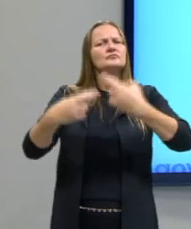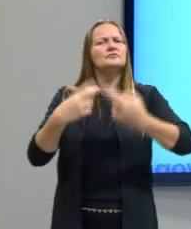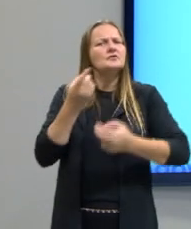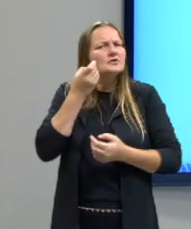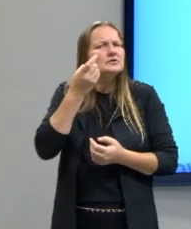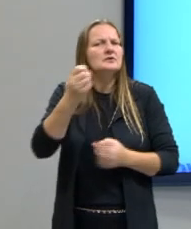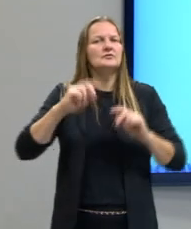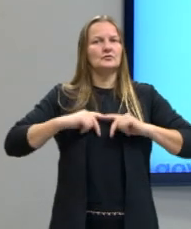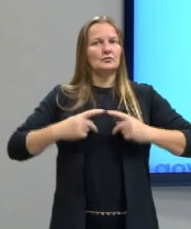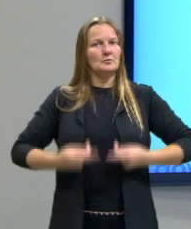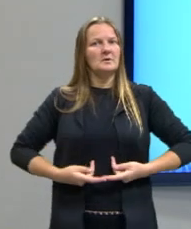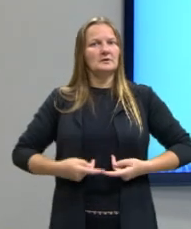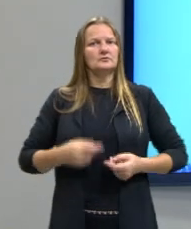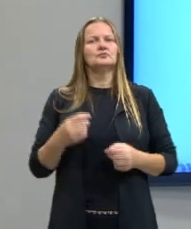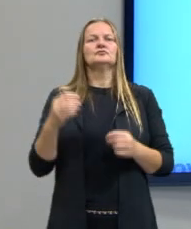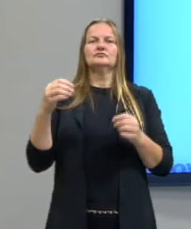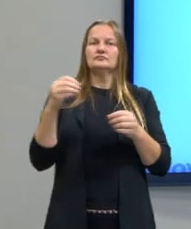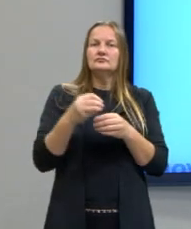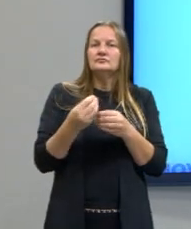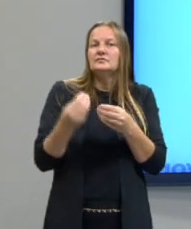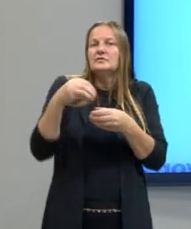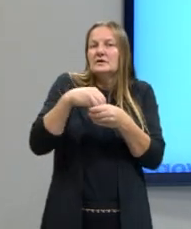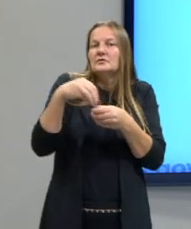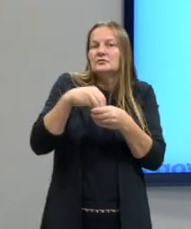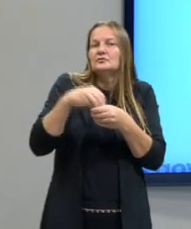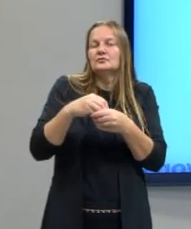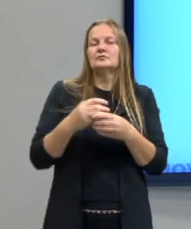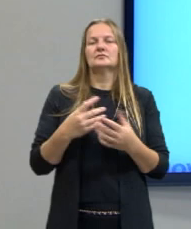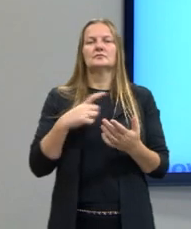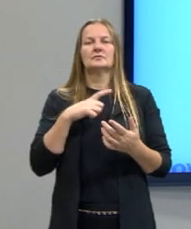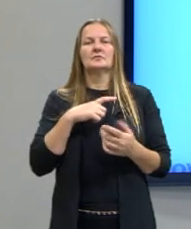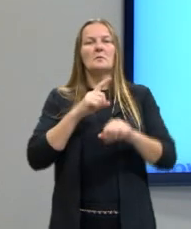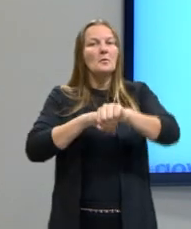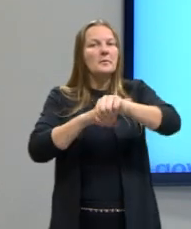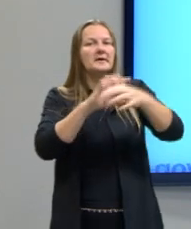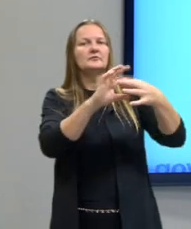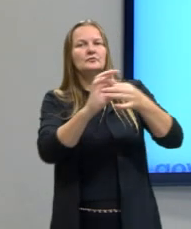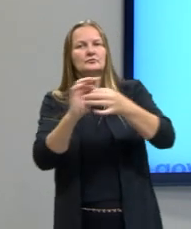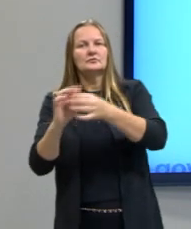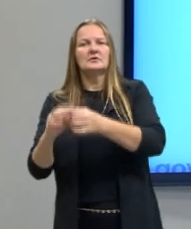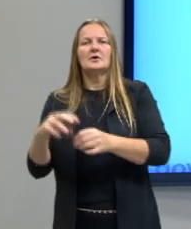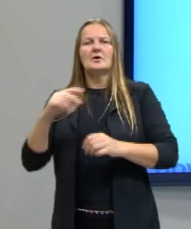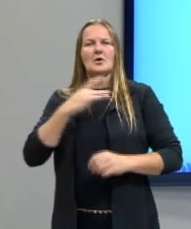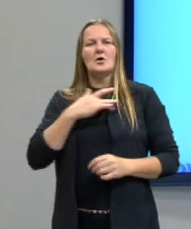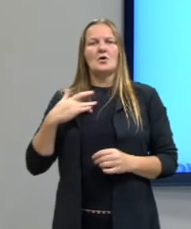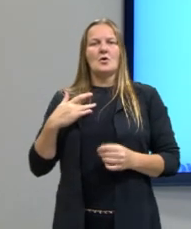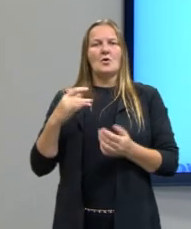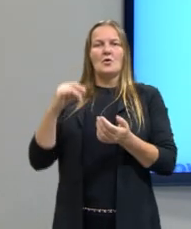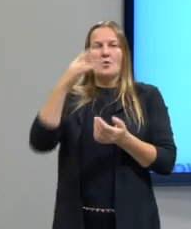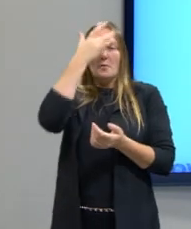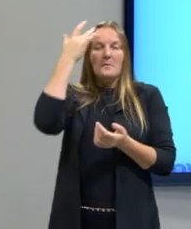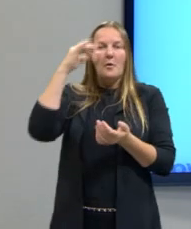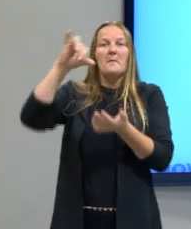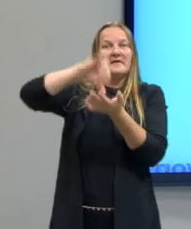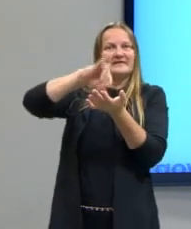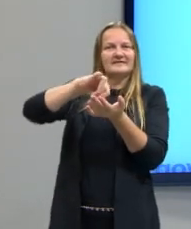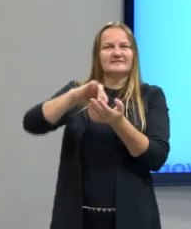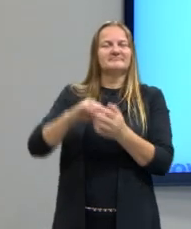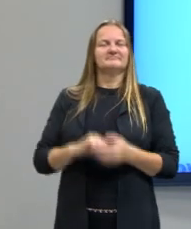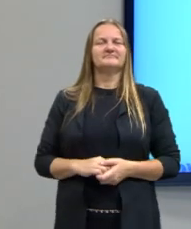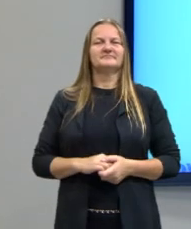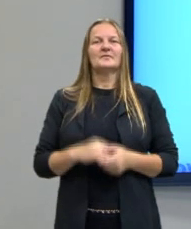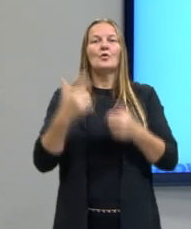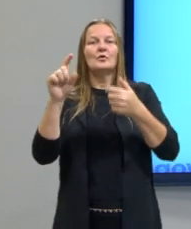interesses humanos contingentes contingentes de acordo e tu lembra o homem é a medida de todas as coisas